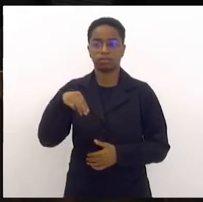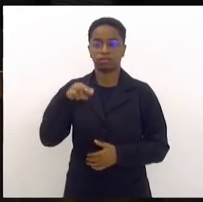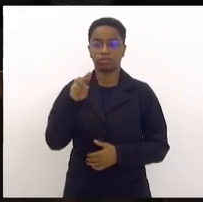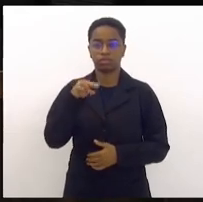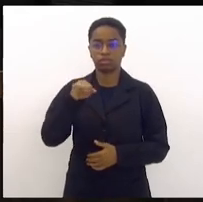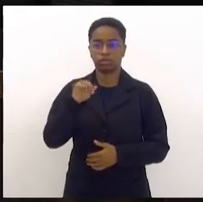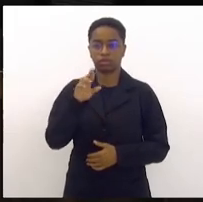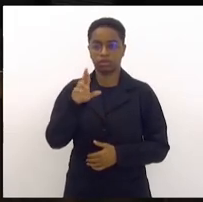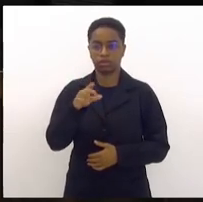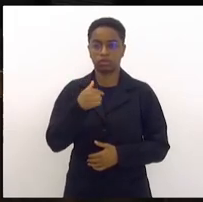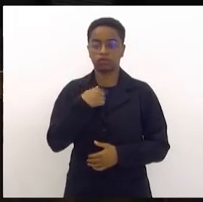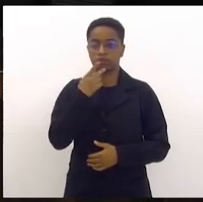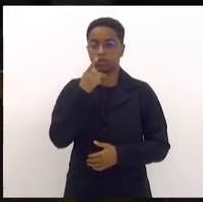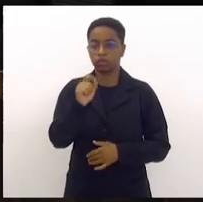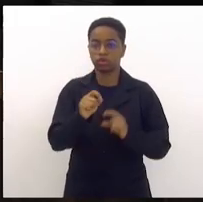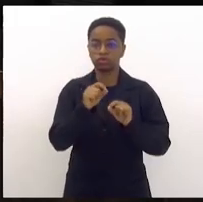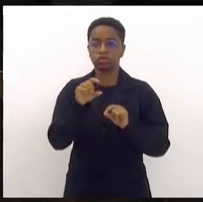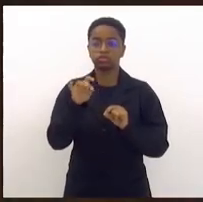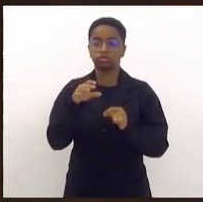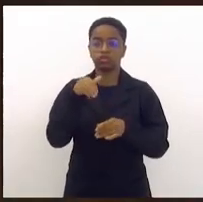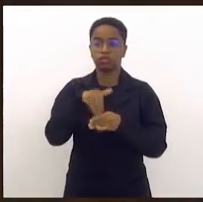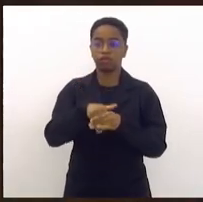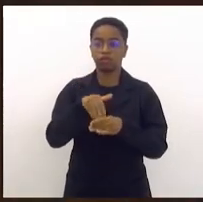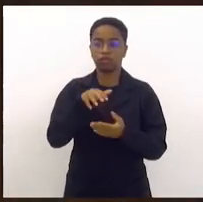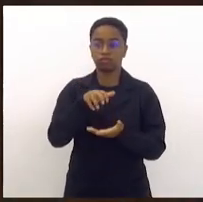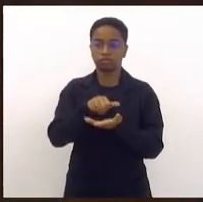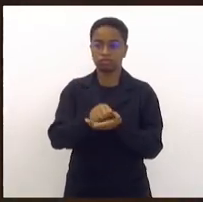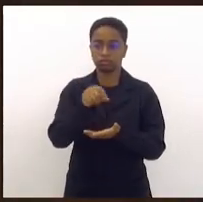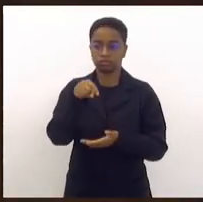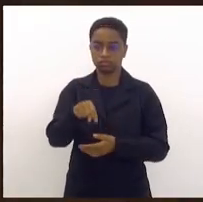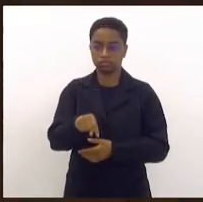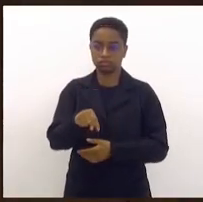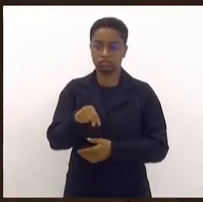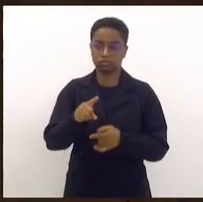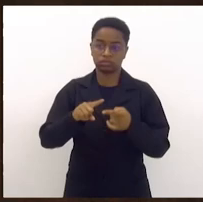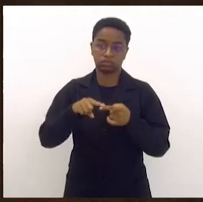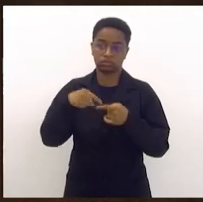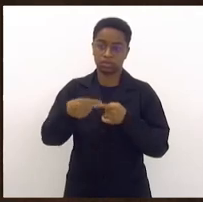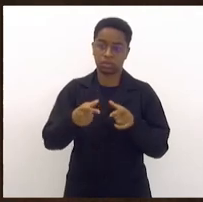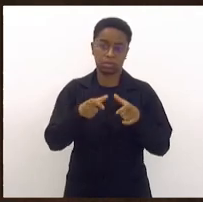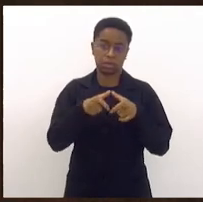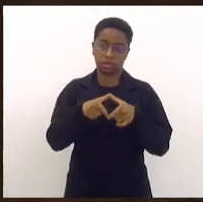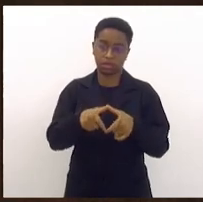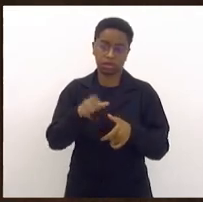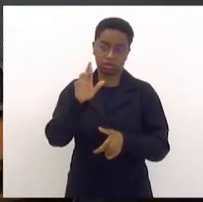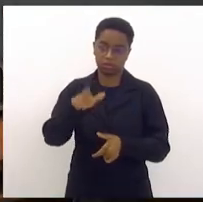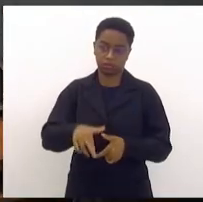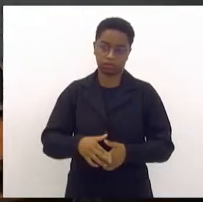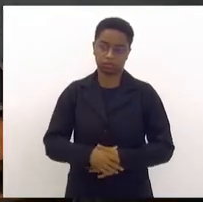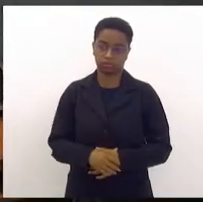O que eu falo é que só em votos consignados na casa, daqui a pouco essa medalha está reprovada.